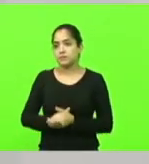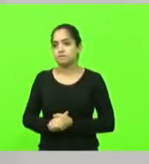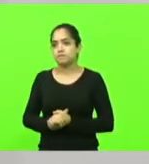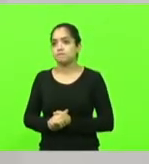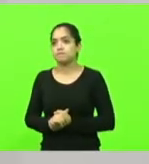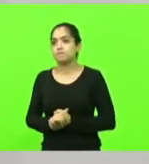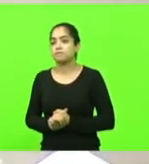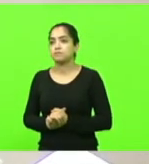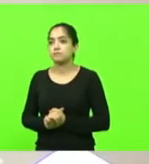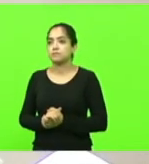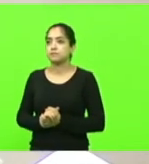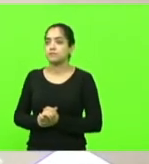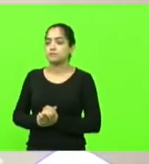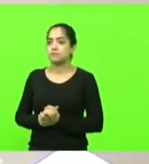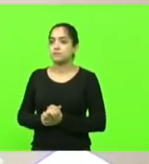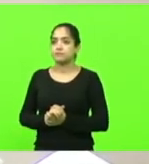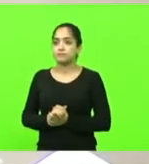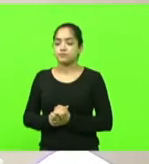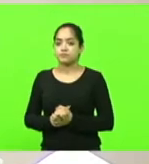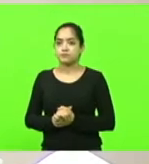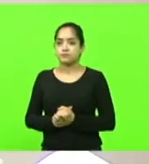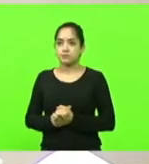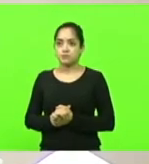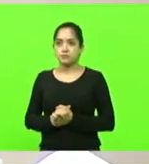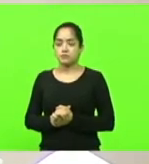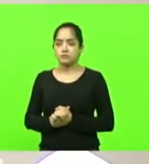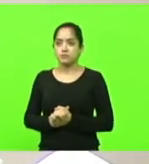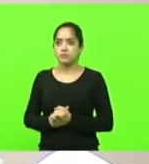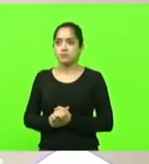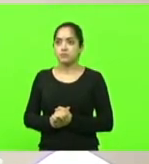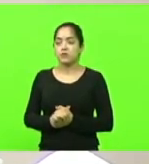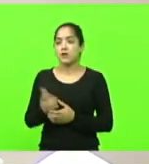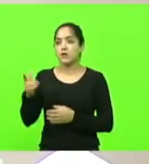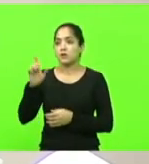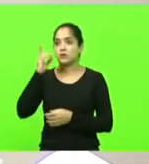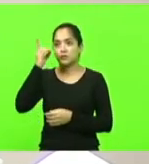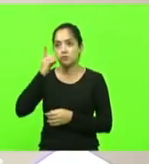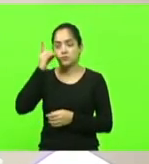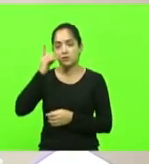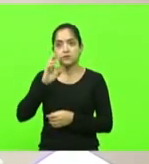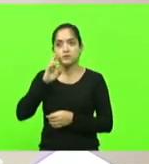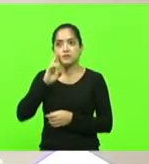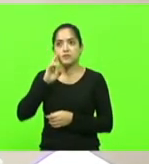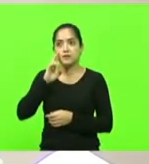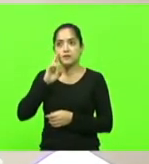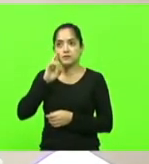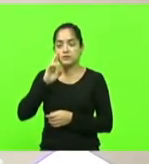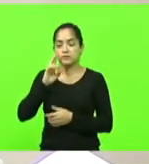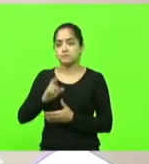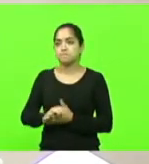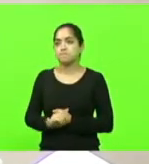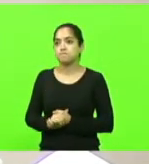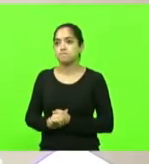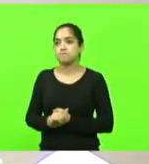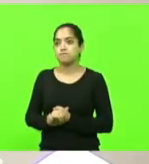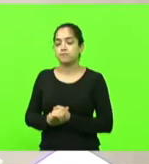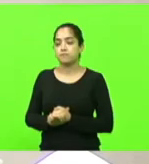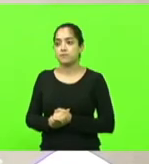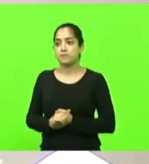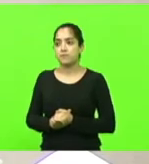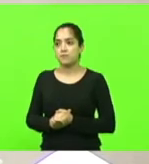presidente. Obrigado, deputado Ricardo Alvo. Próximo deputado, Ivan Nats. Vossa Excelência terá 10 minutos, deputado.